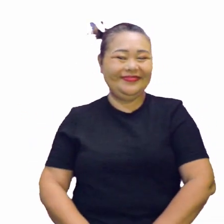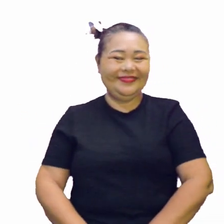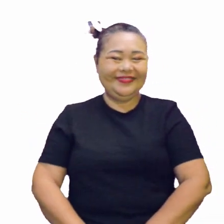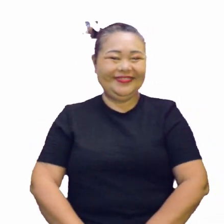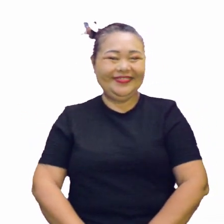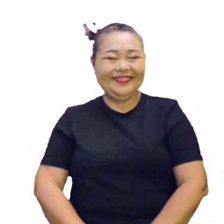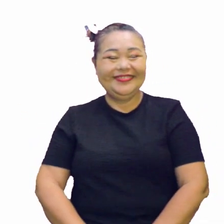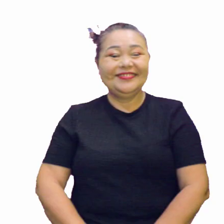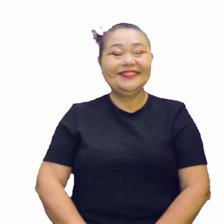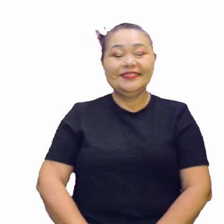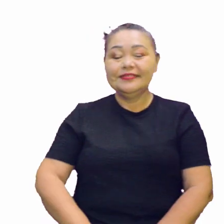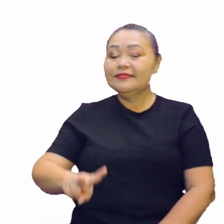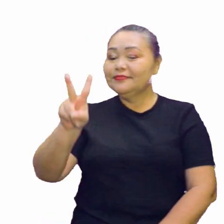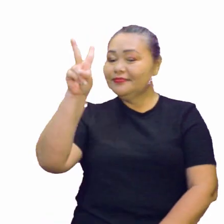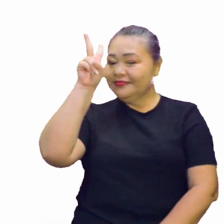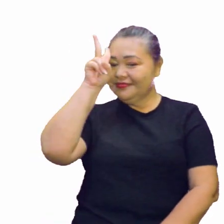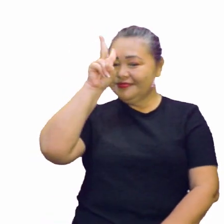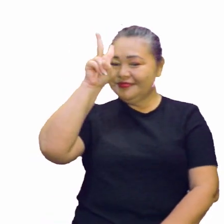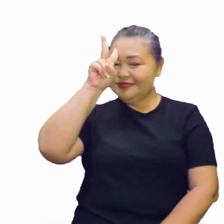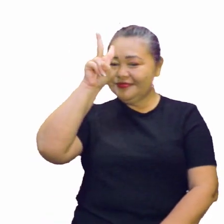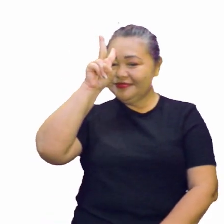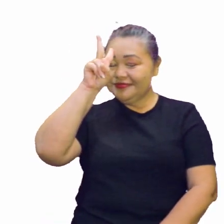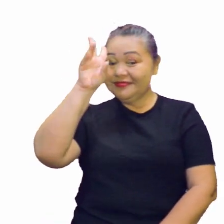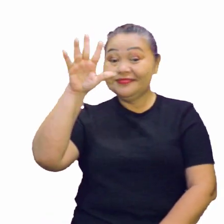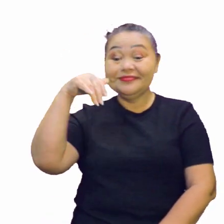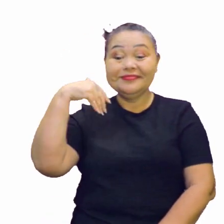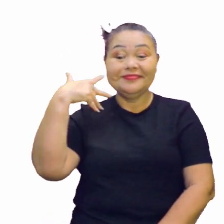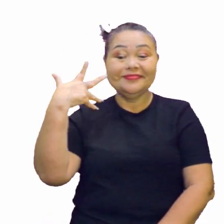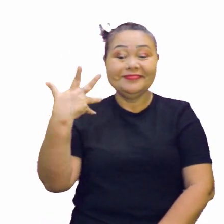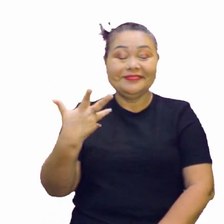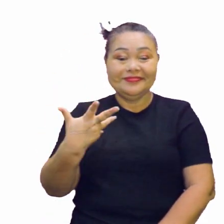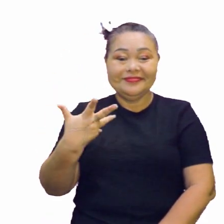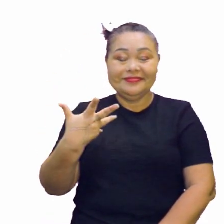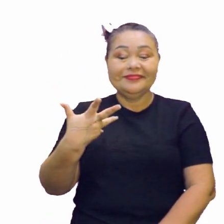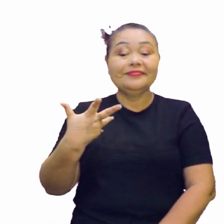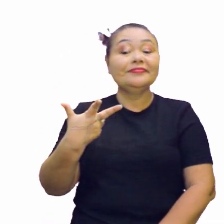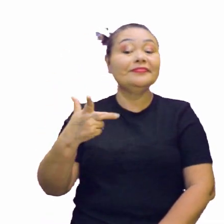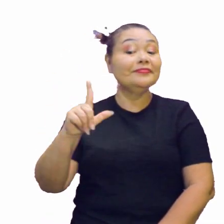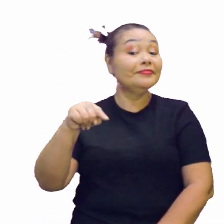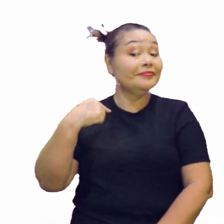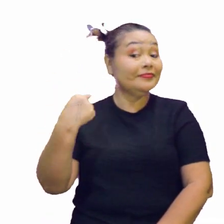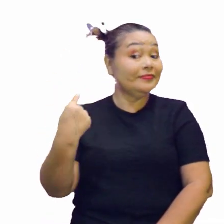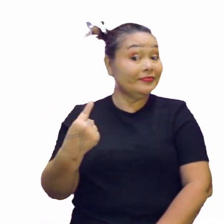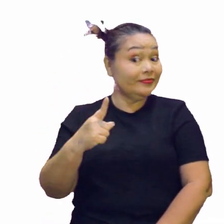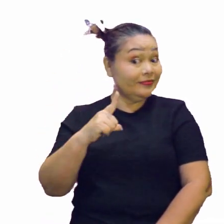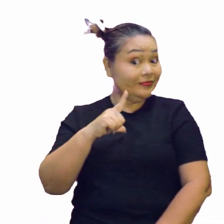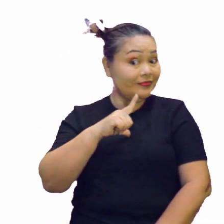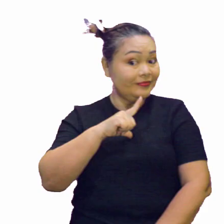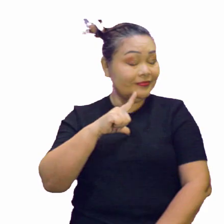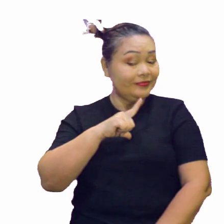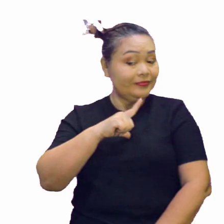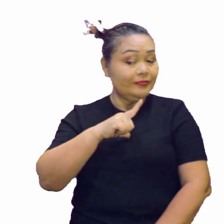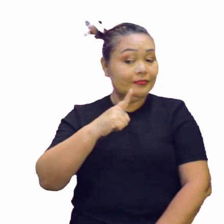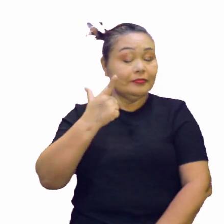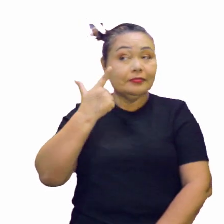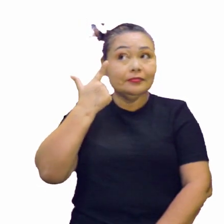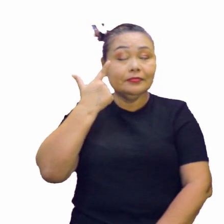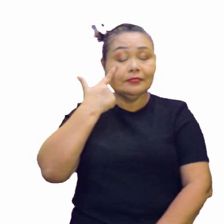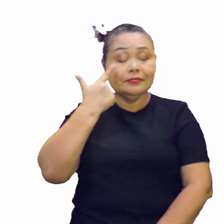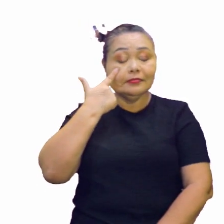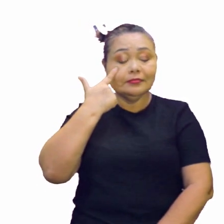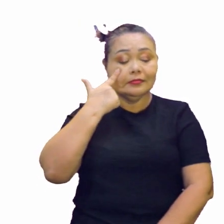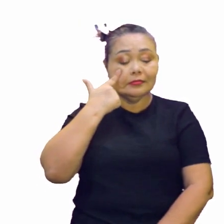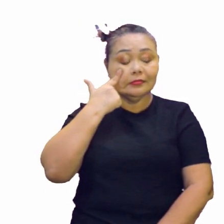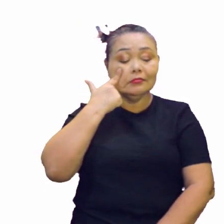Lembra, meus queridos, nós vamos pegar e temos que ter uma observação dos estratos.